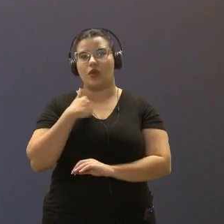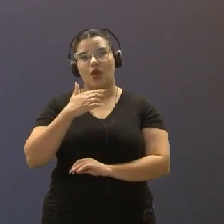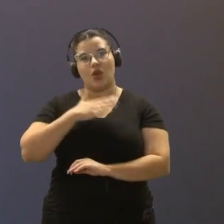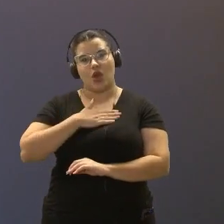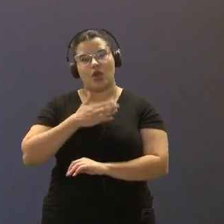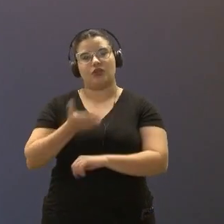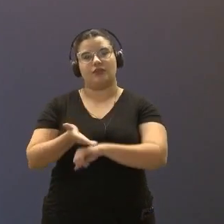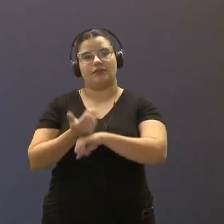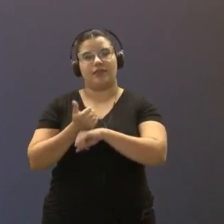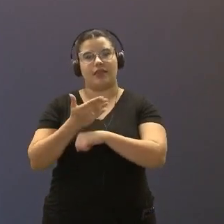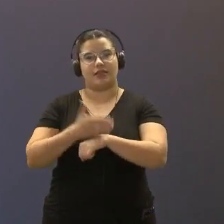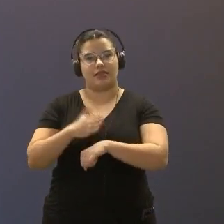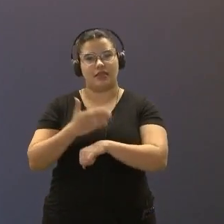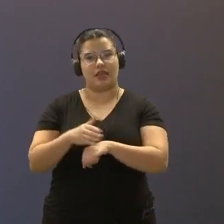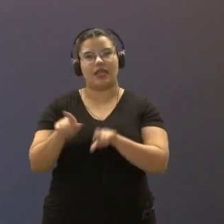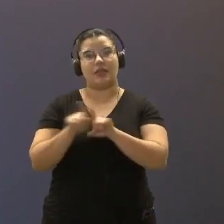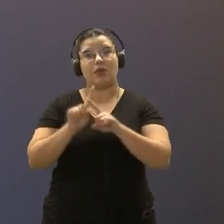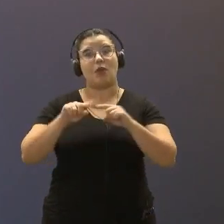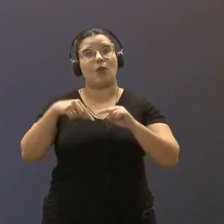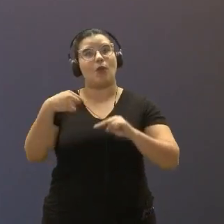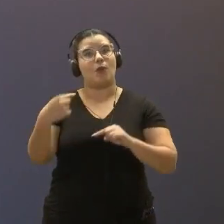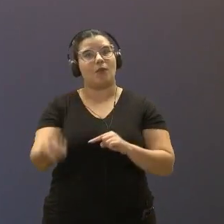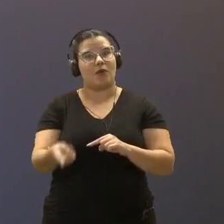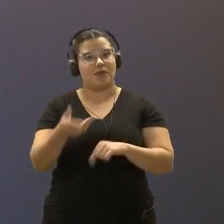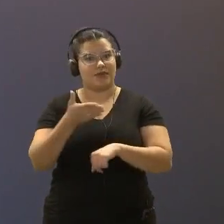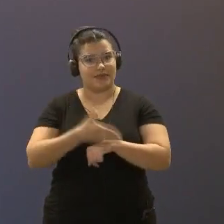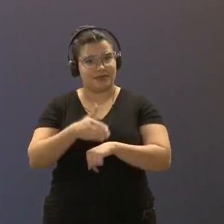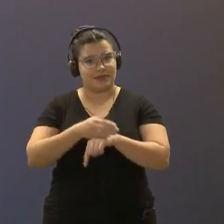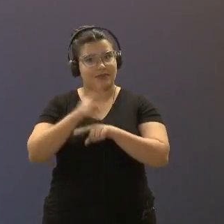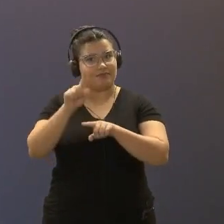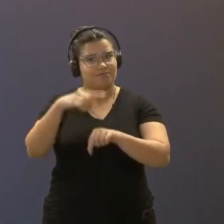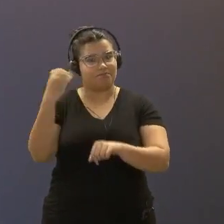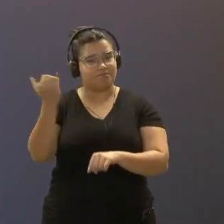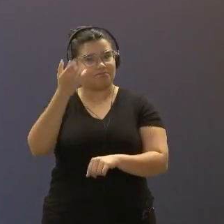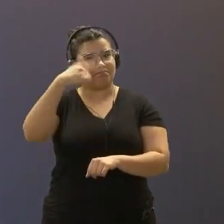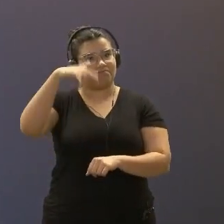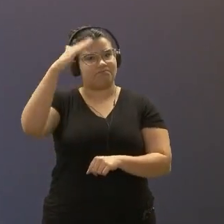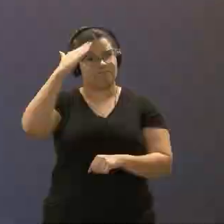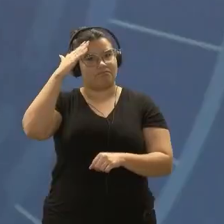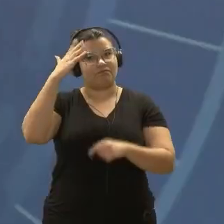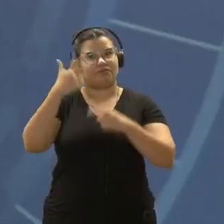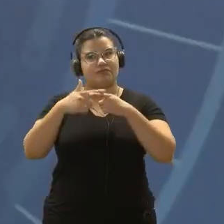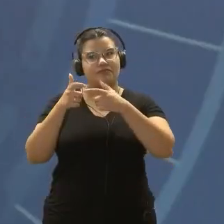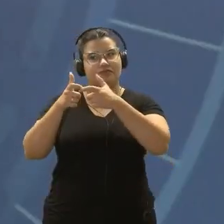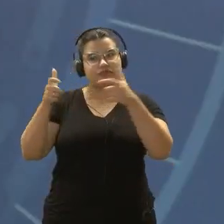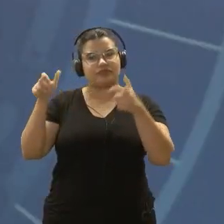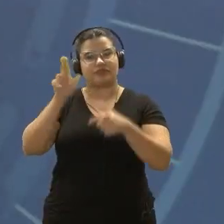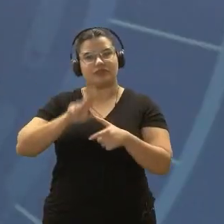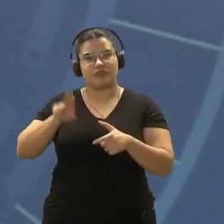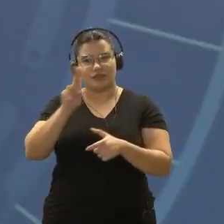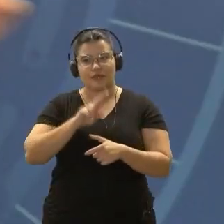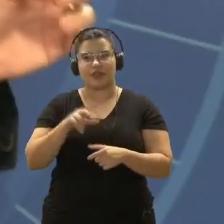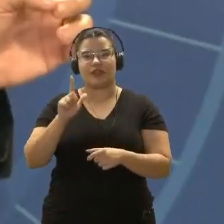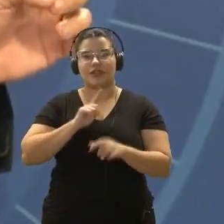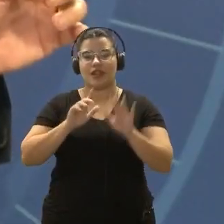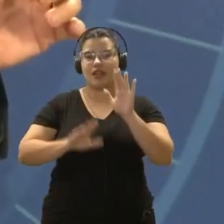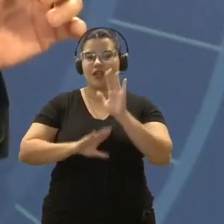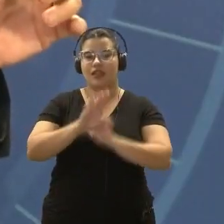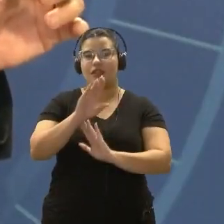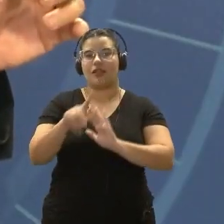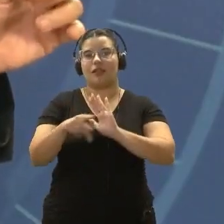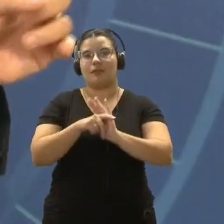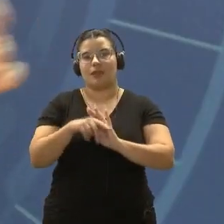pré-treino, eu gosto muito do pós-treino. É importante entender também que alguns pacientes com DM1 fazem hiperglicemia no